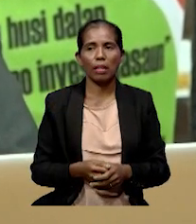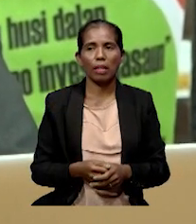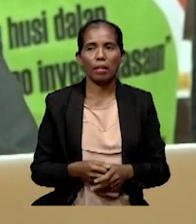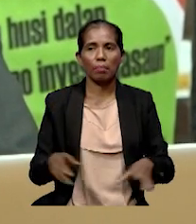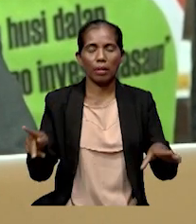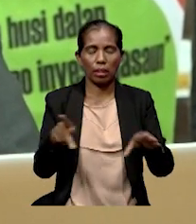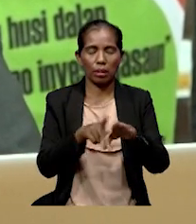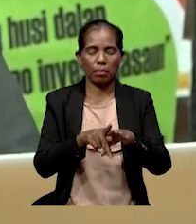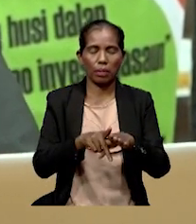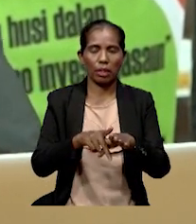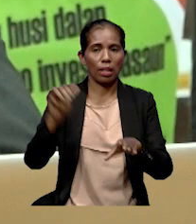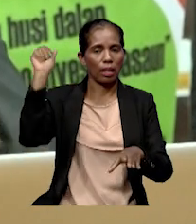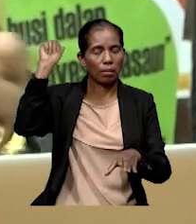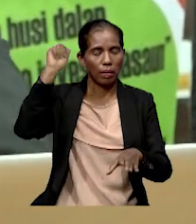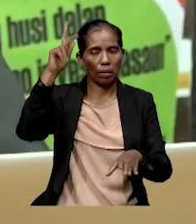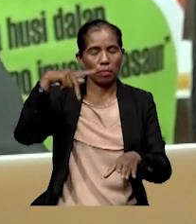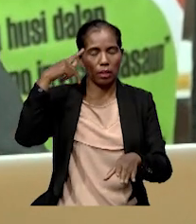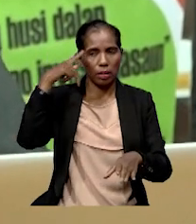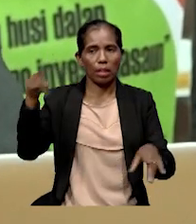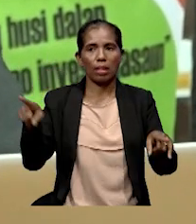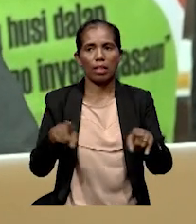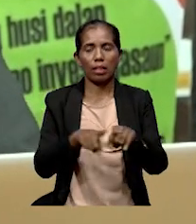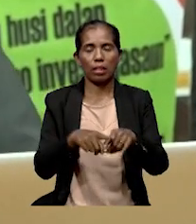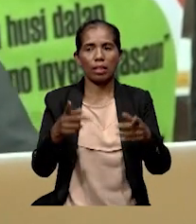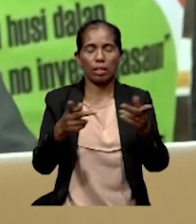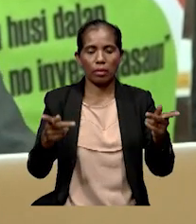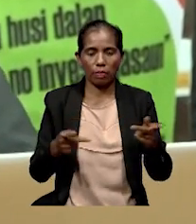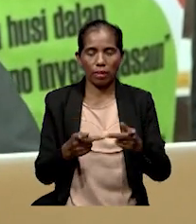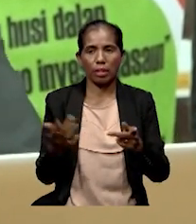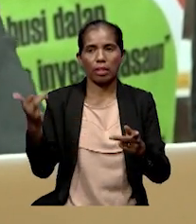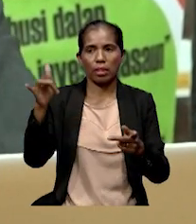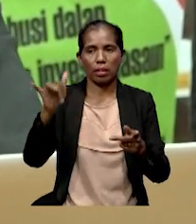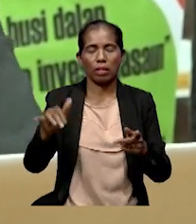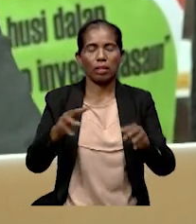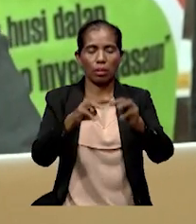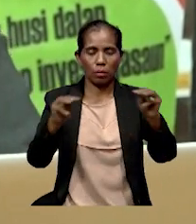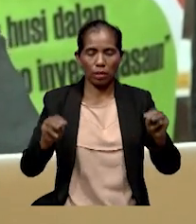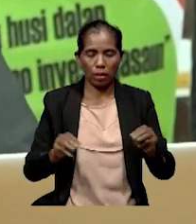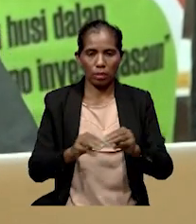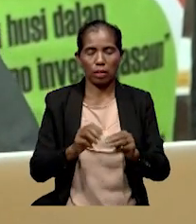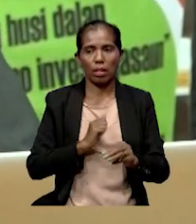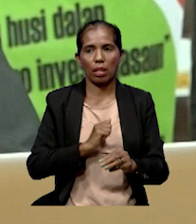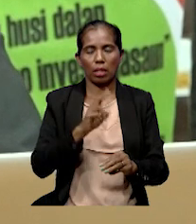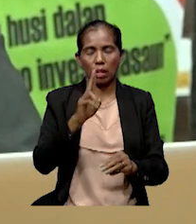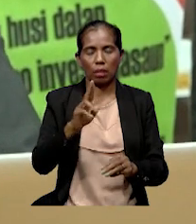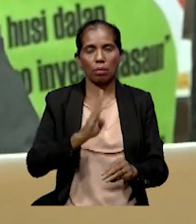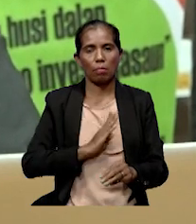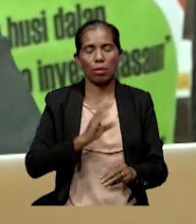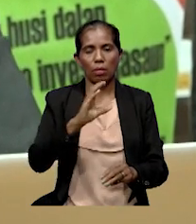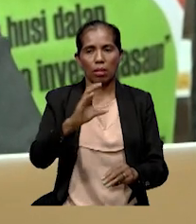Participa ia campanha política nessa ia fatin sira ia município Aileu,